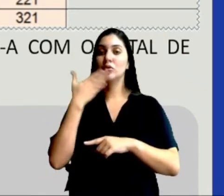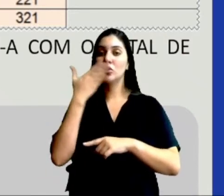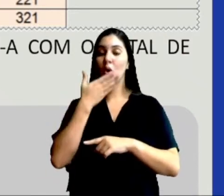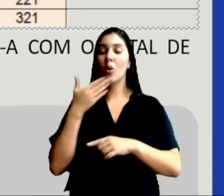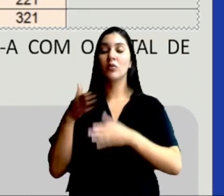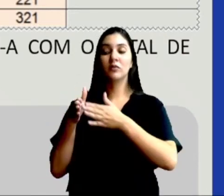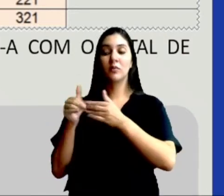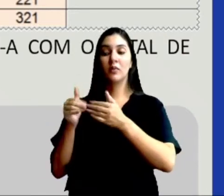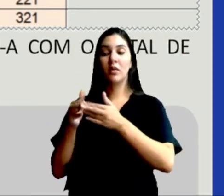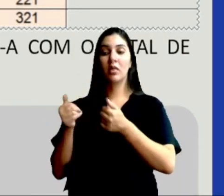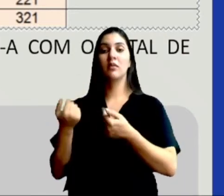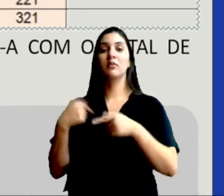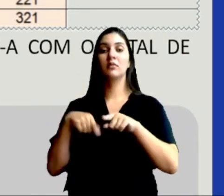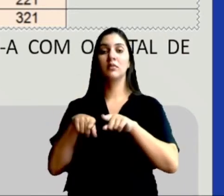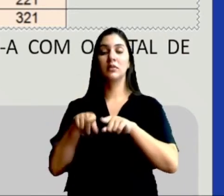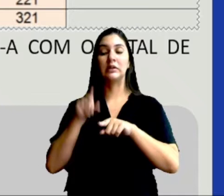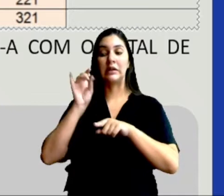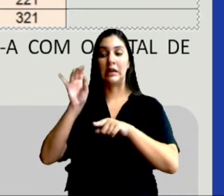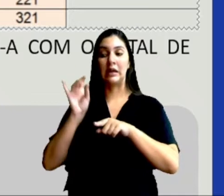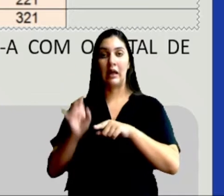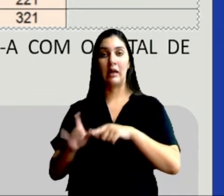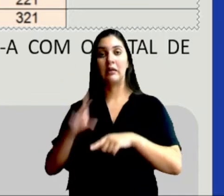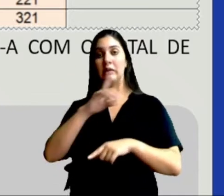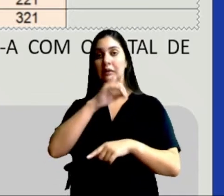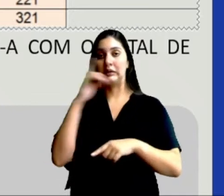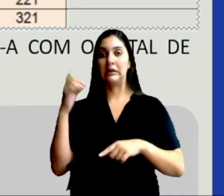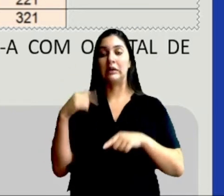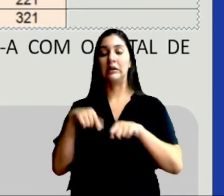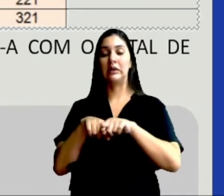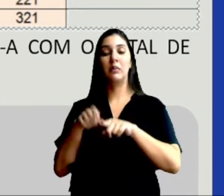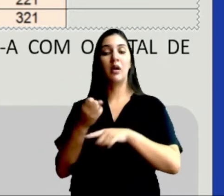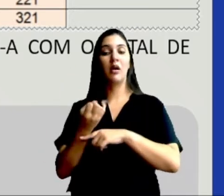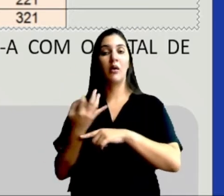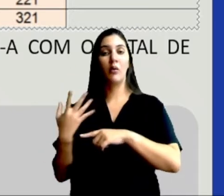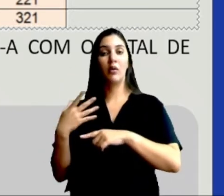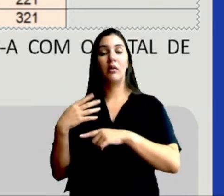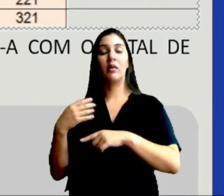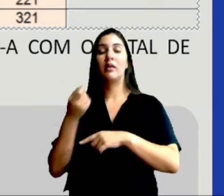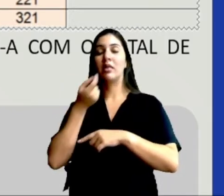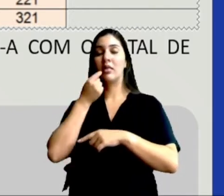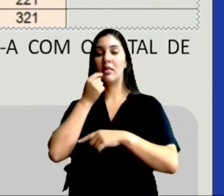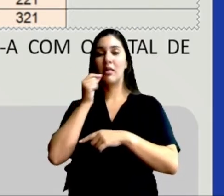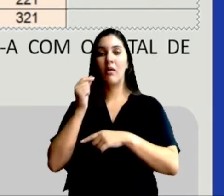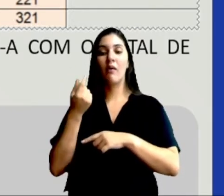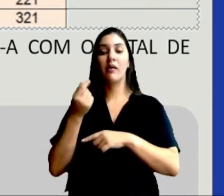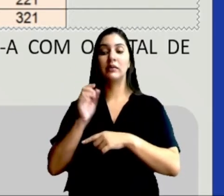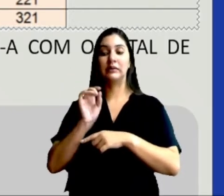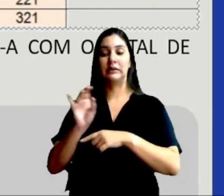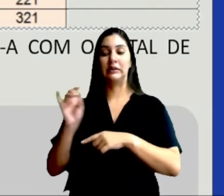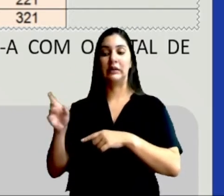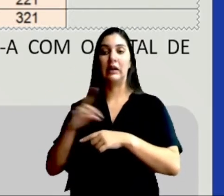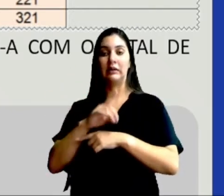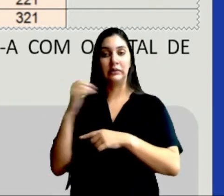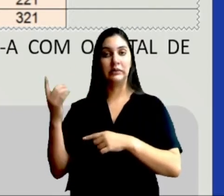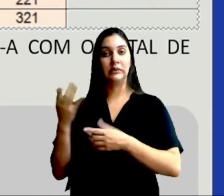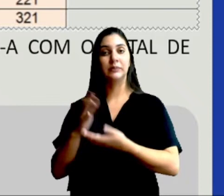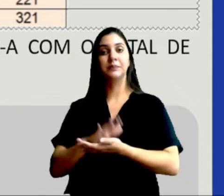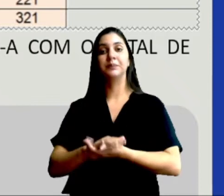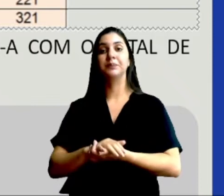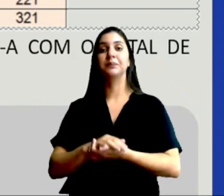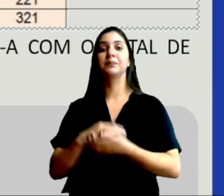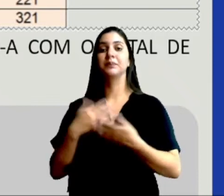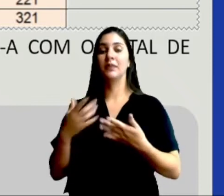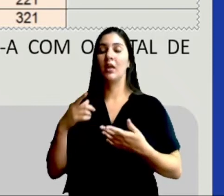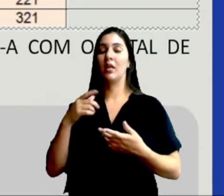foram encomendados e de cada dia e a quantidade de salgados encomendados cada dia, né? Então, na segunda-feira a